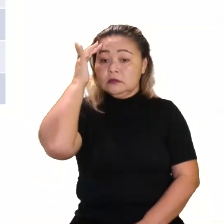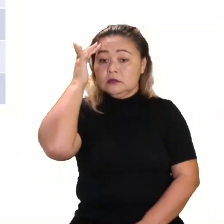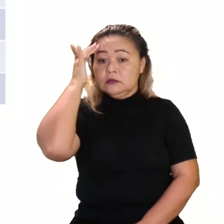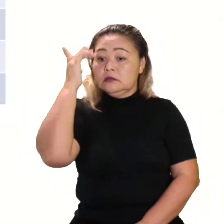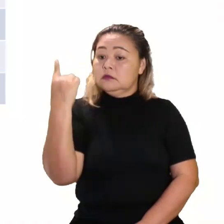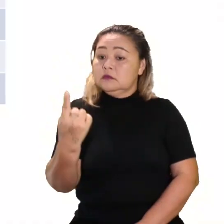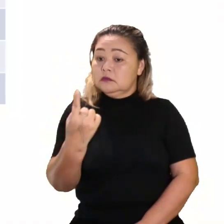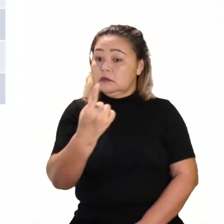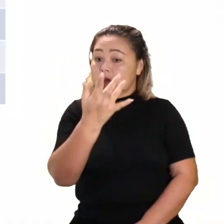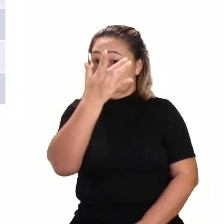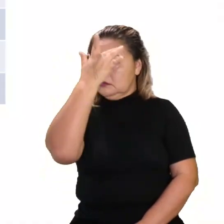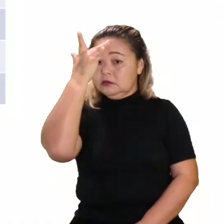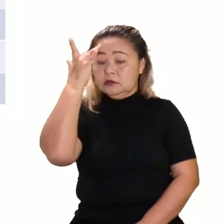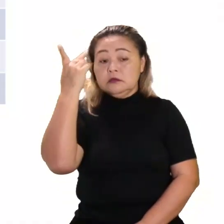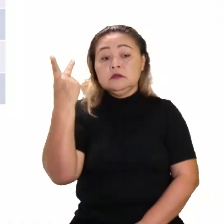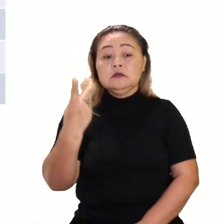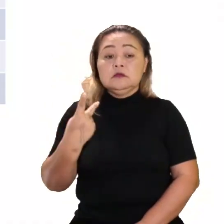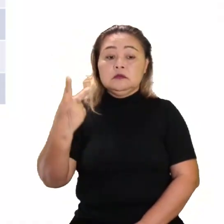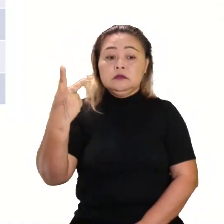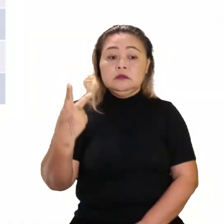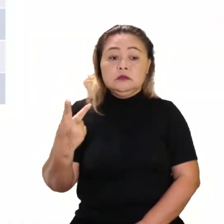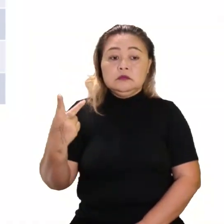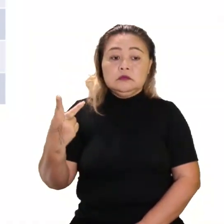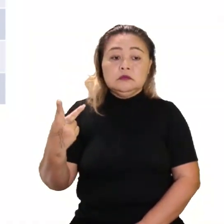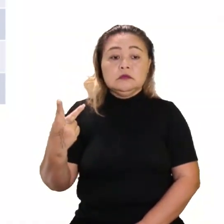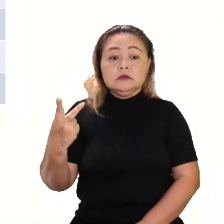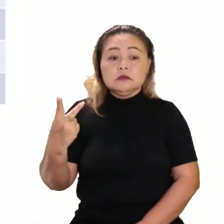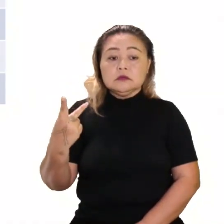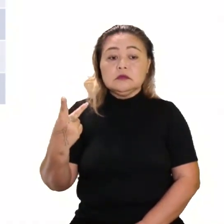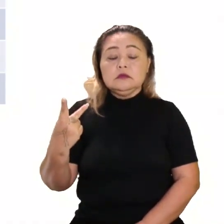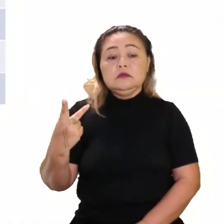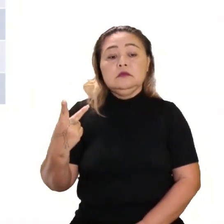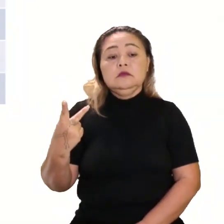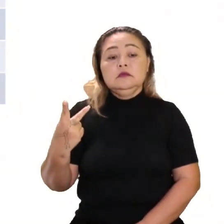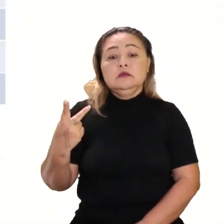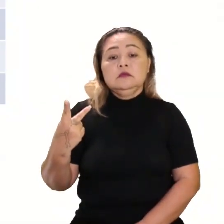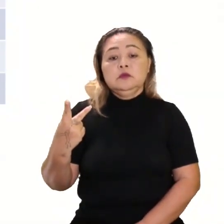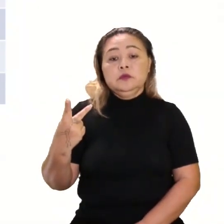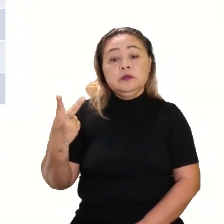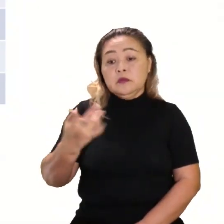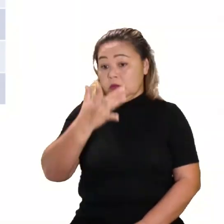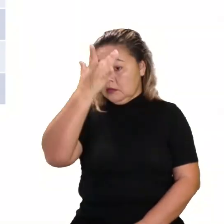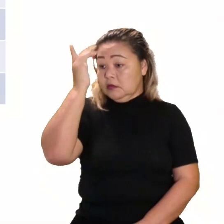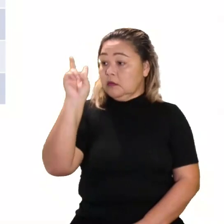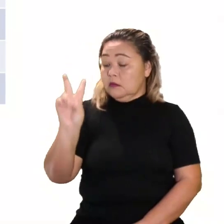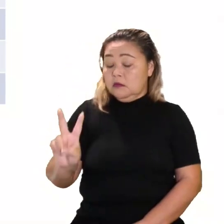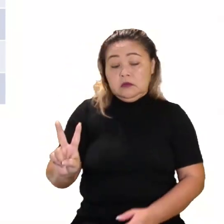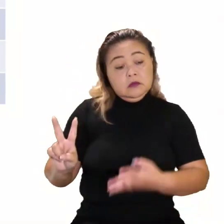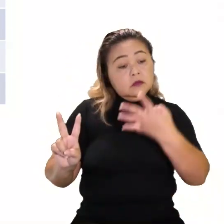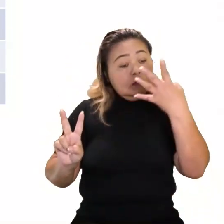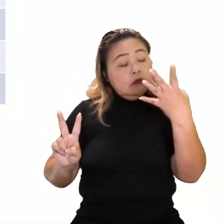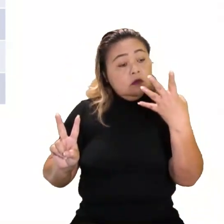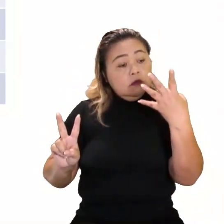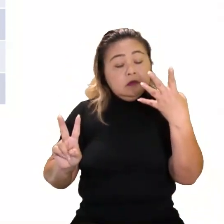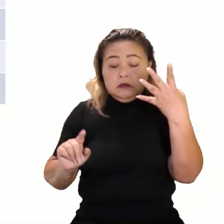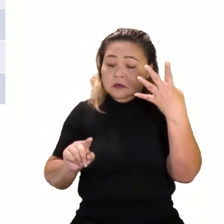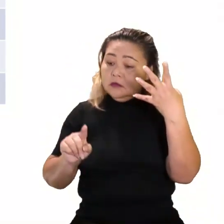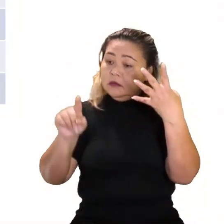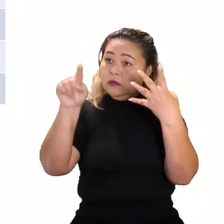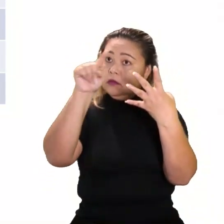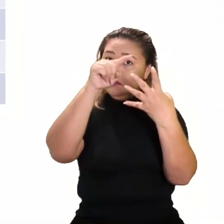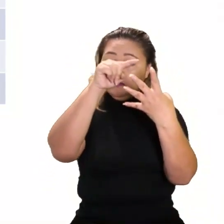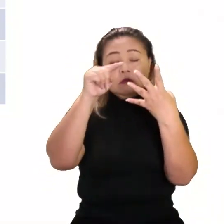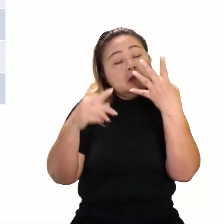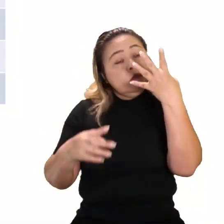Uma pessoa, 2 boatos. 2 boatos. Né? 2 boatos. Se eu tiver 2 pessoas? Vai ser 4